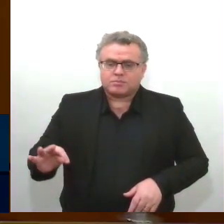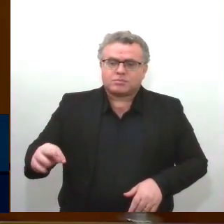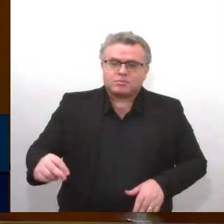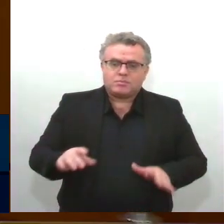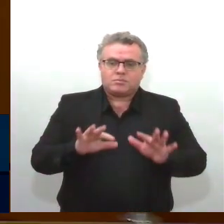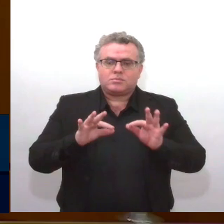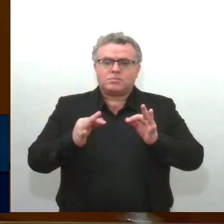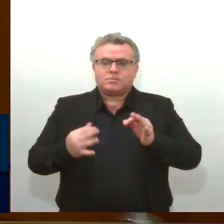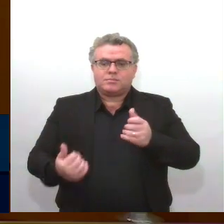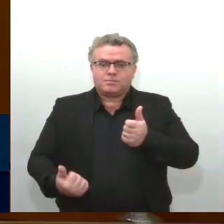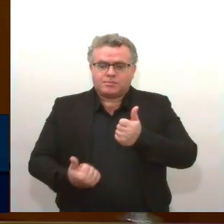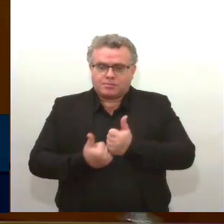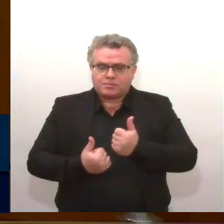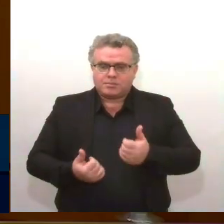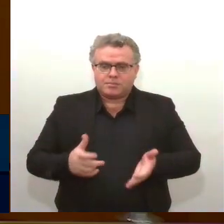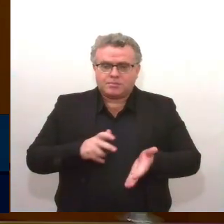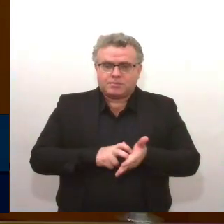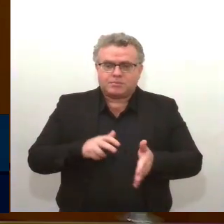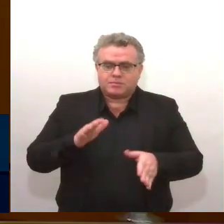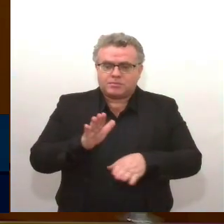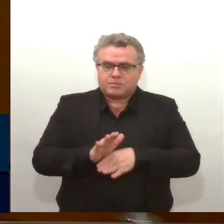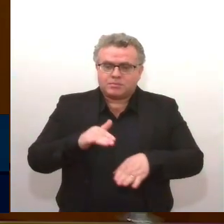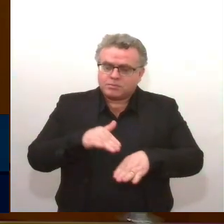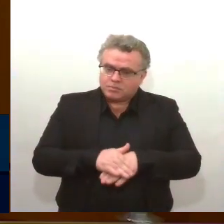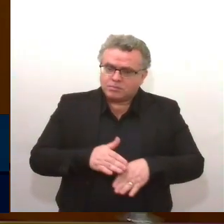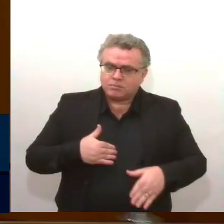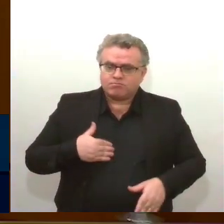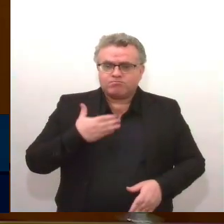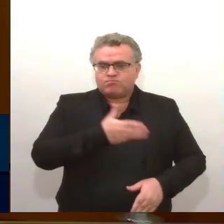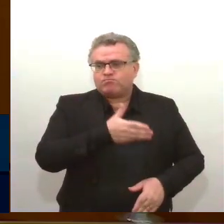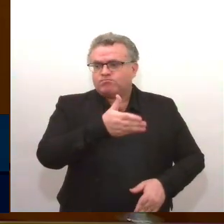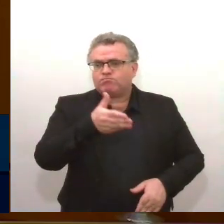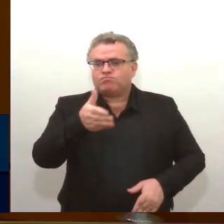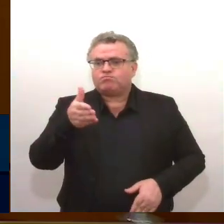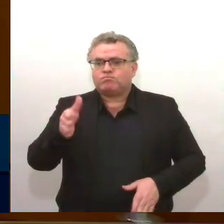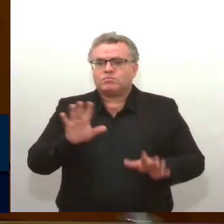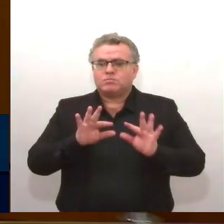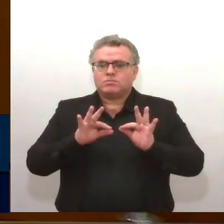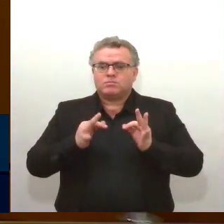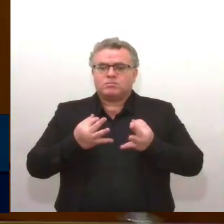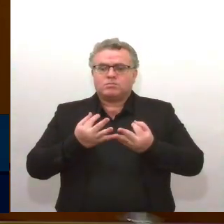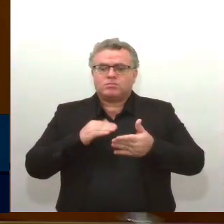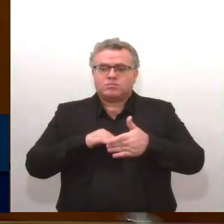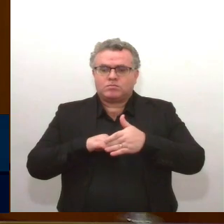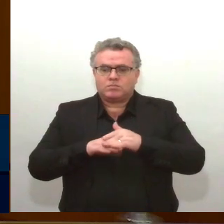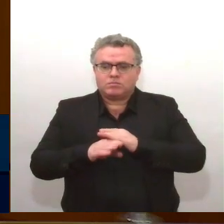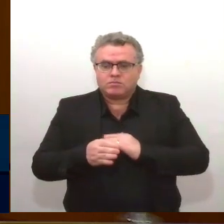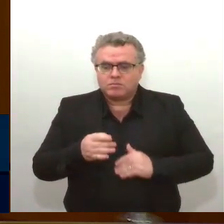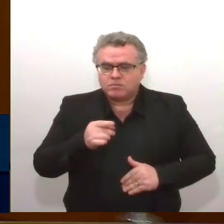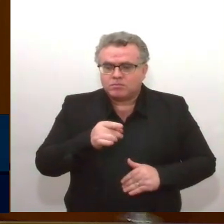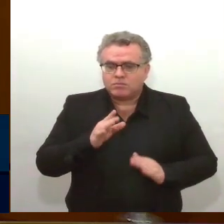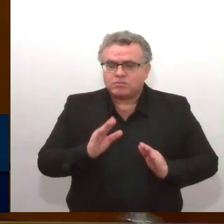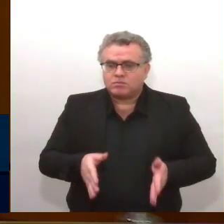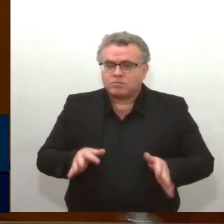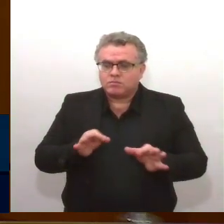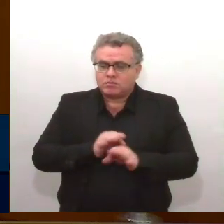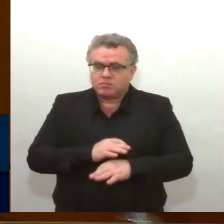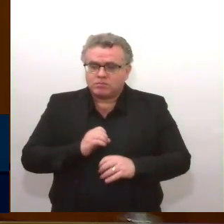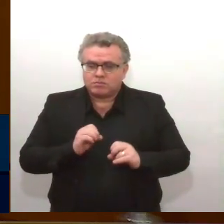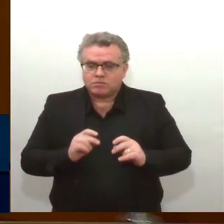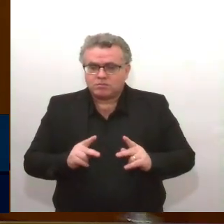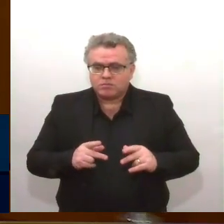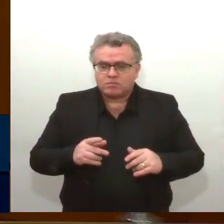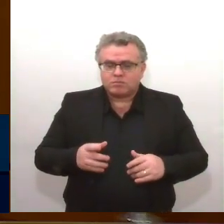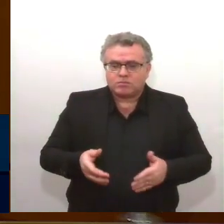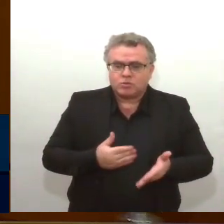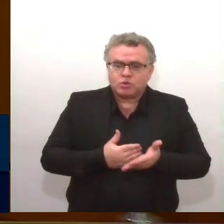noite and família Passos tem uma tradição política no município de Ribeir obos que começou com o meu avô Chico passos na verdade